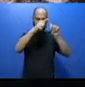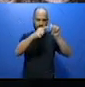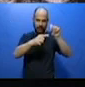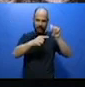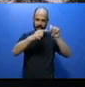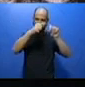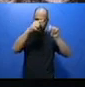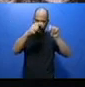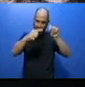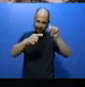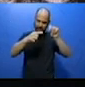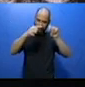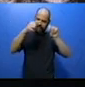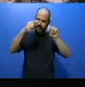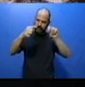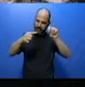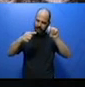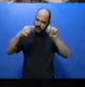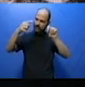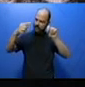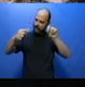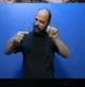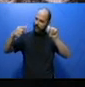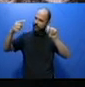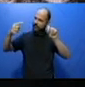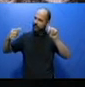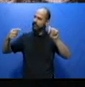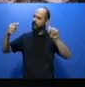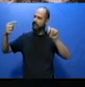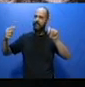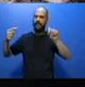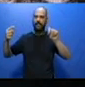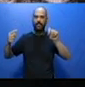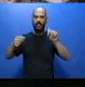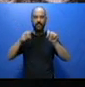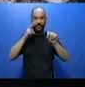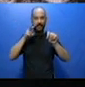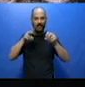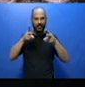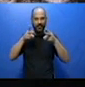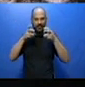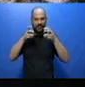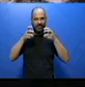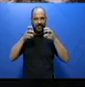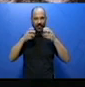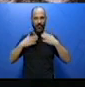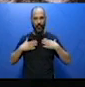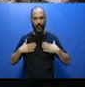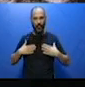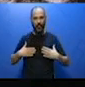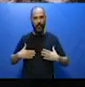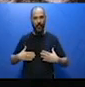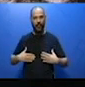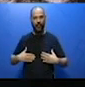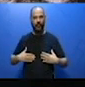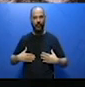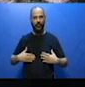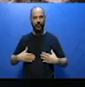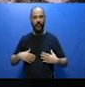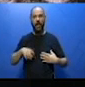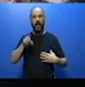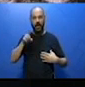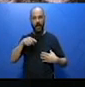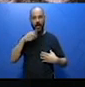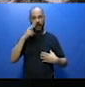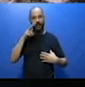dá para a gente perceber. Então, outra característica. No corpo da minhoca é